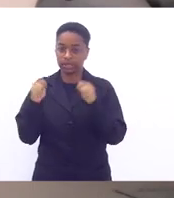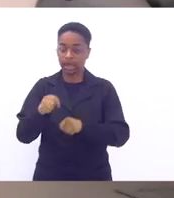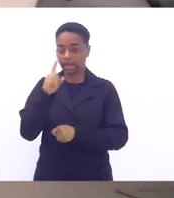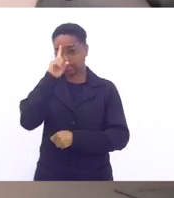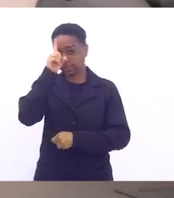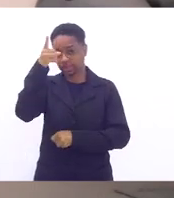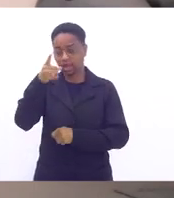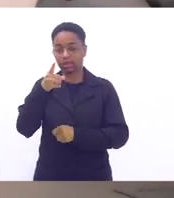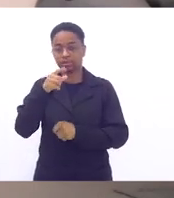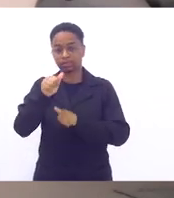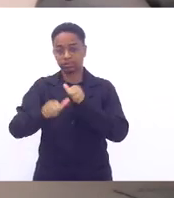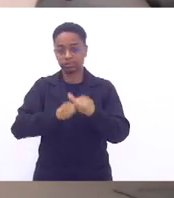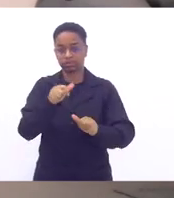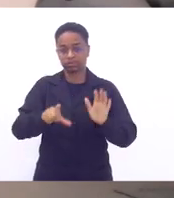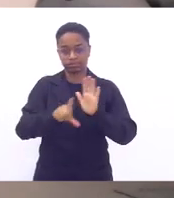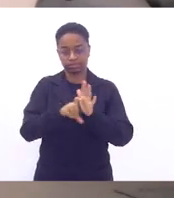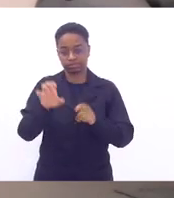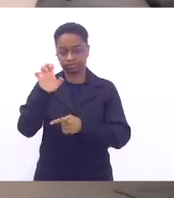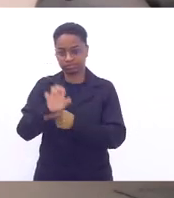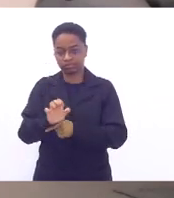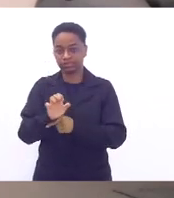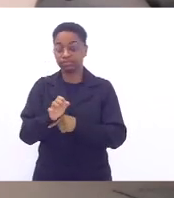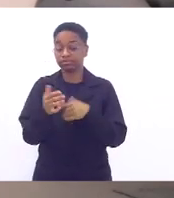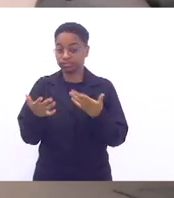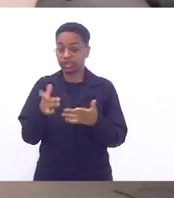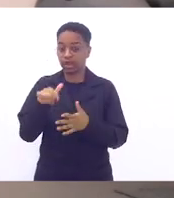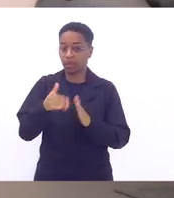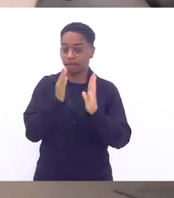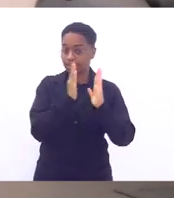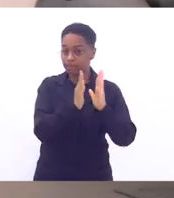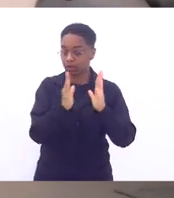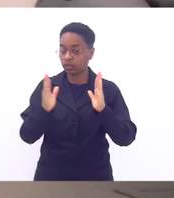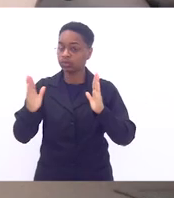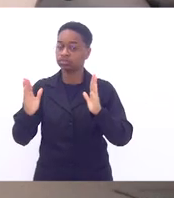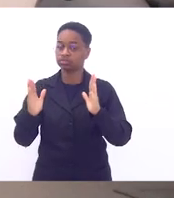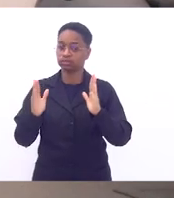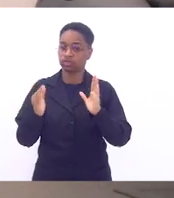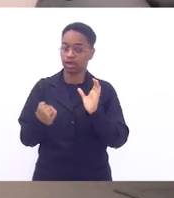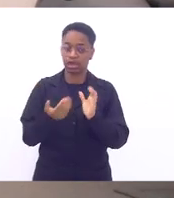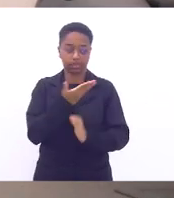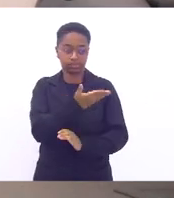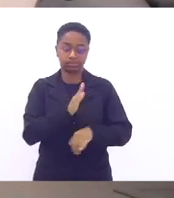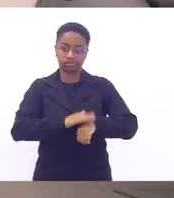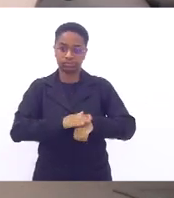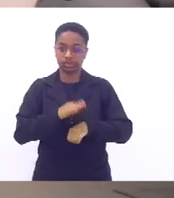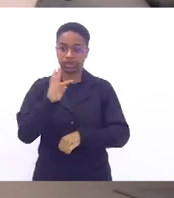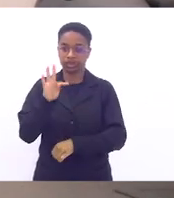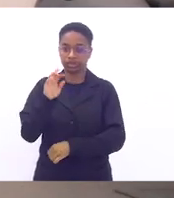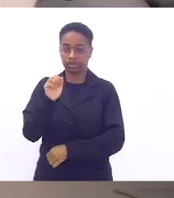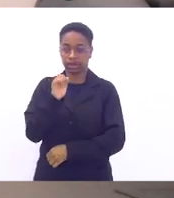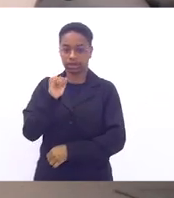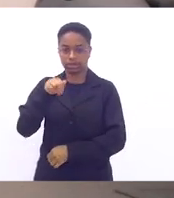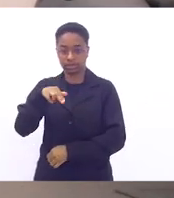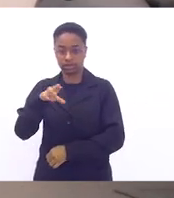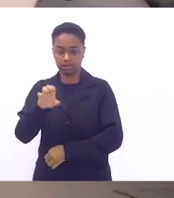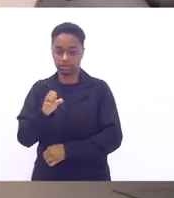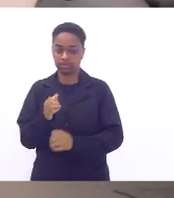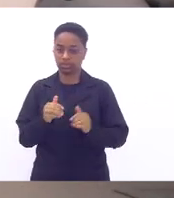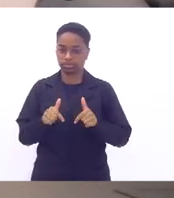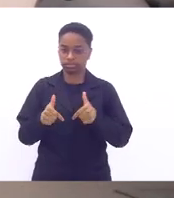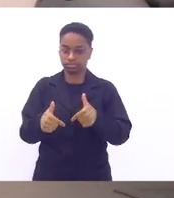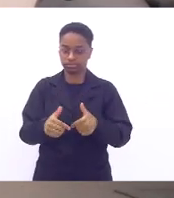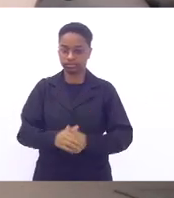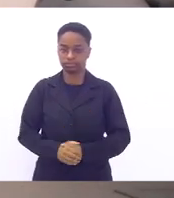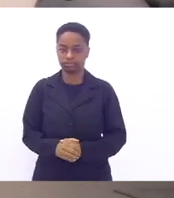numa lei estadual Exatamente esse processo que foi iniciado pela Taiane esse esse procedimento